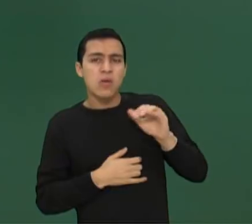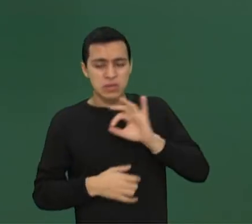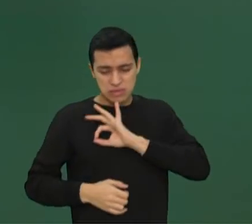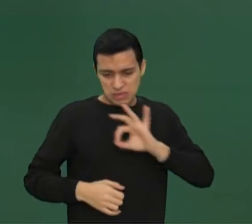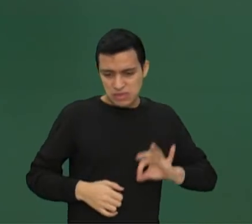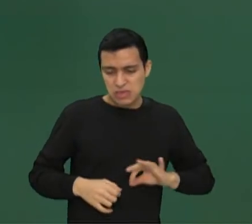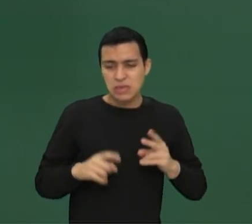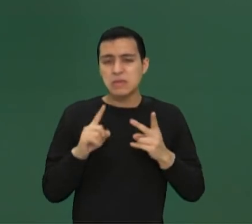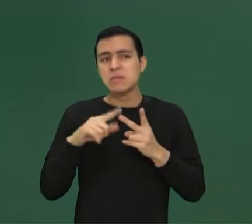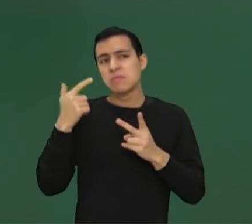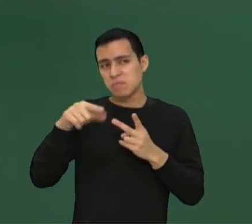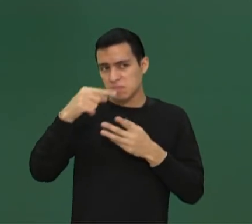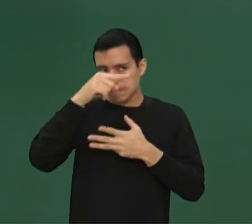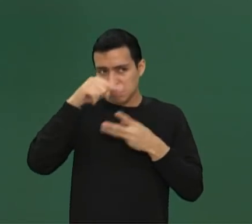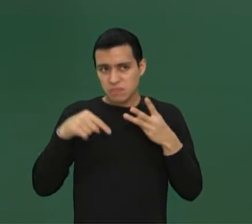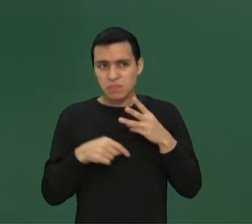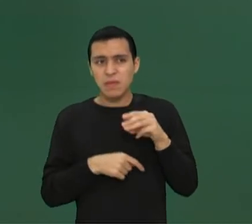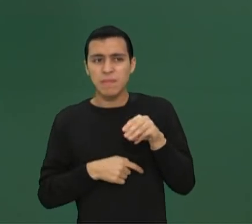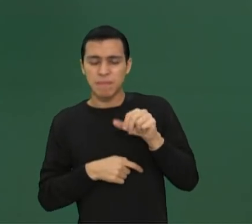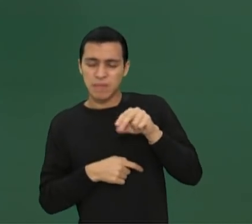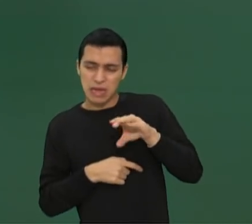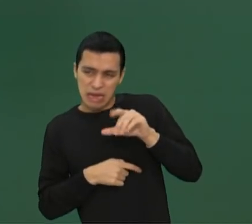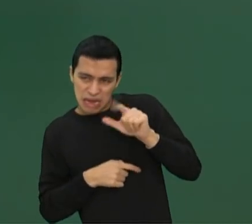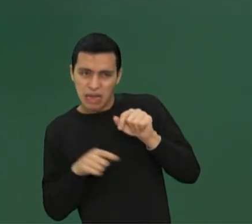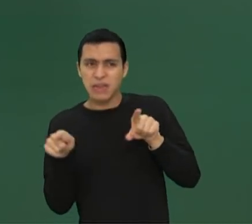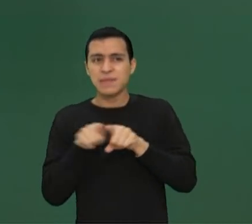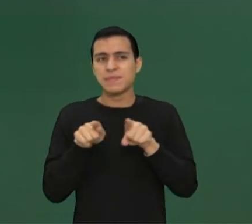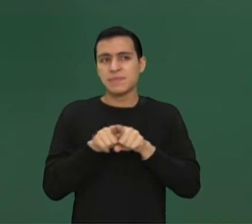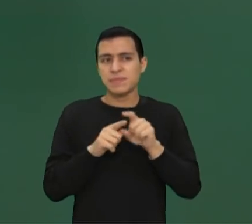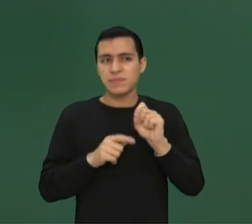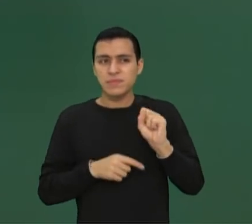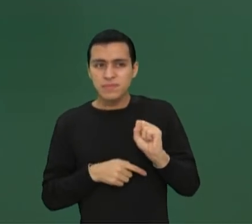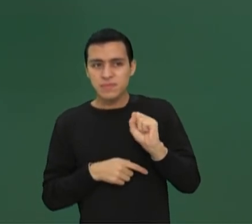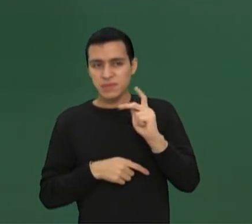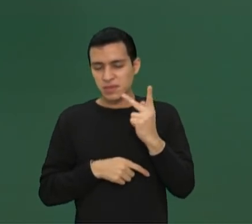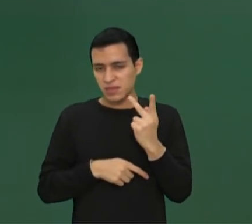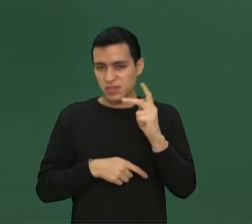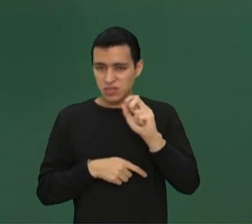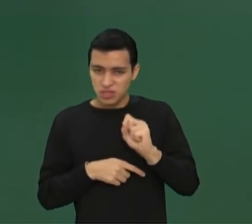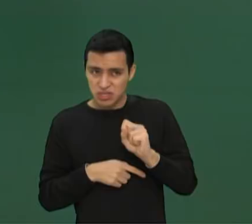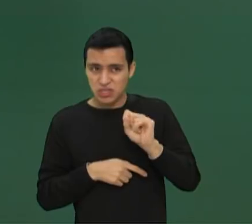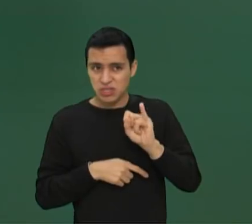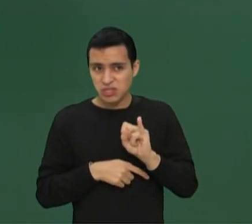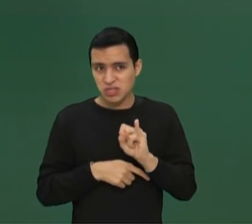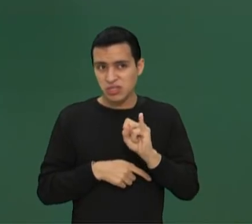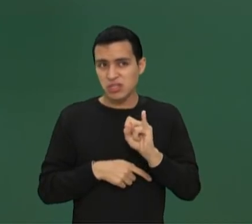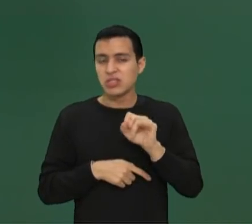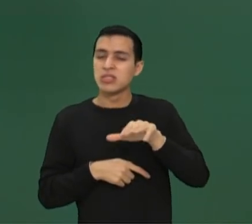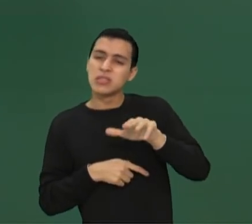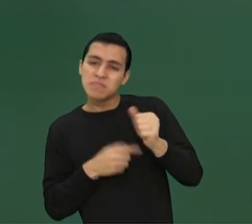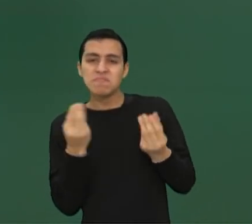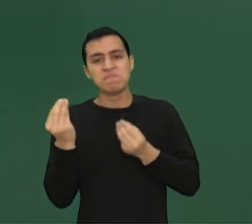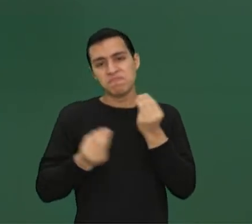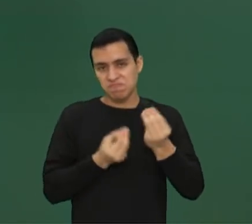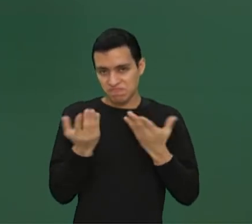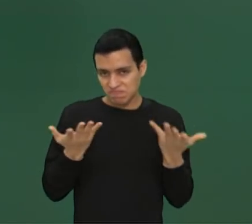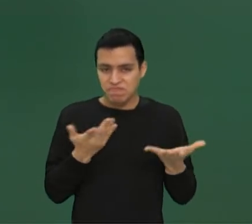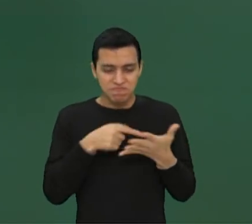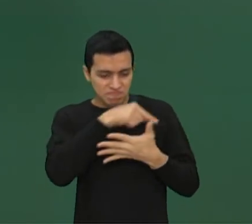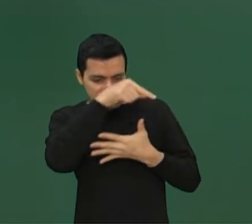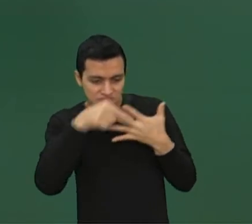e o xicima. Vamos ver esses 3 jogos, vamos aprender como que joga, vamos ver o tabuleiro, vamos ver um pouquinho de